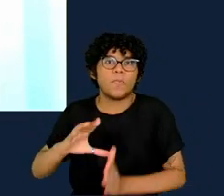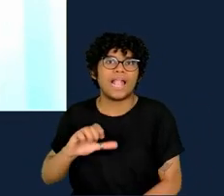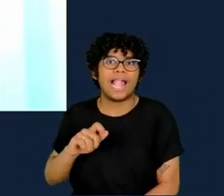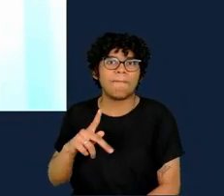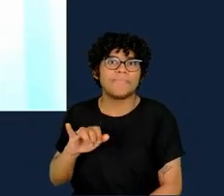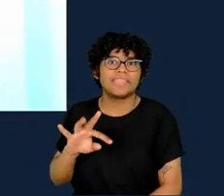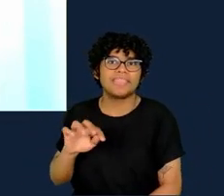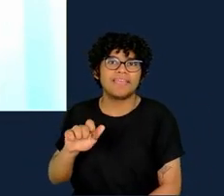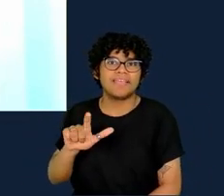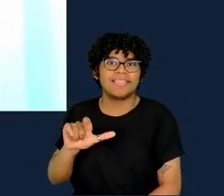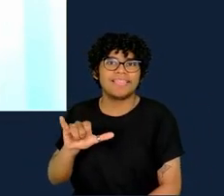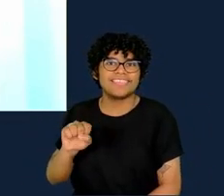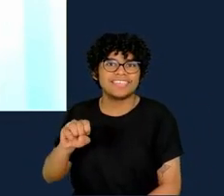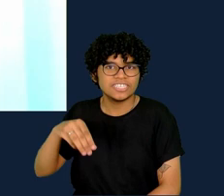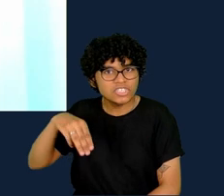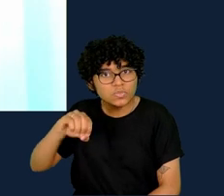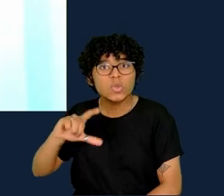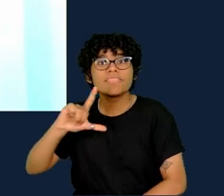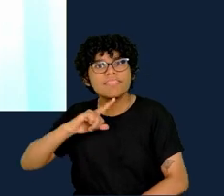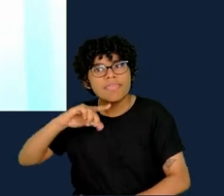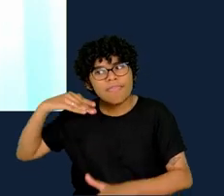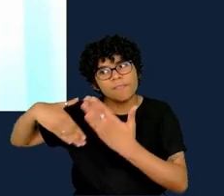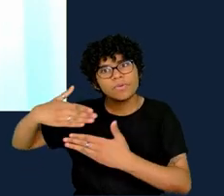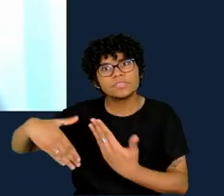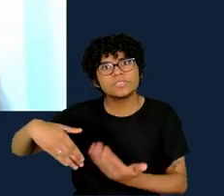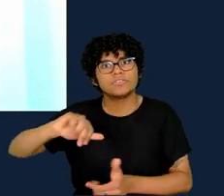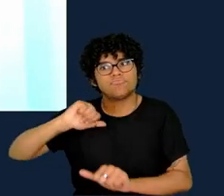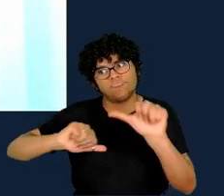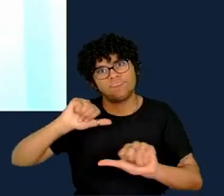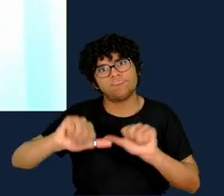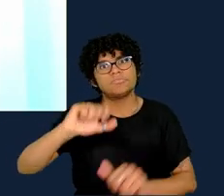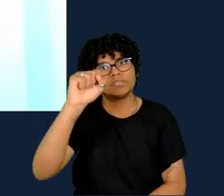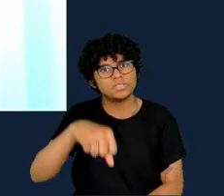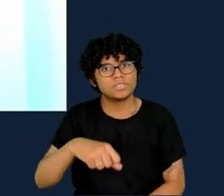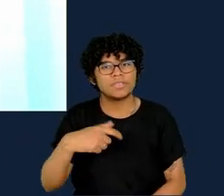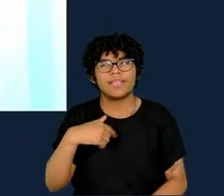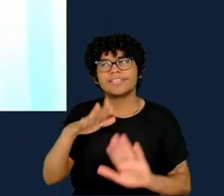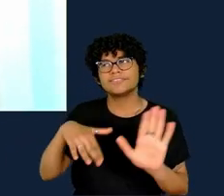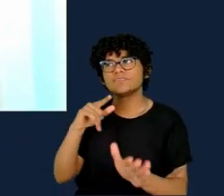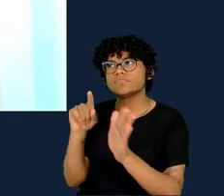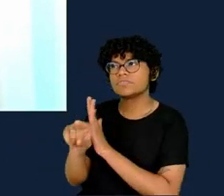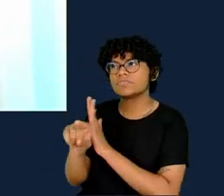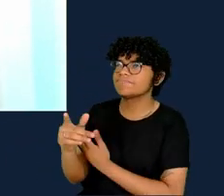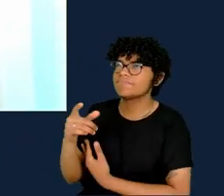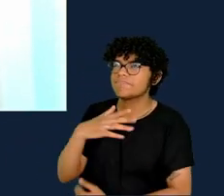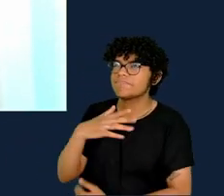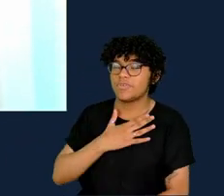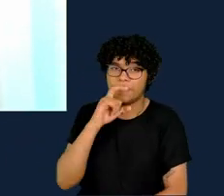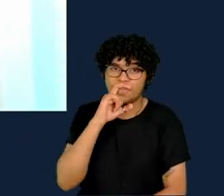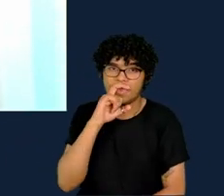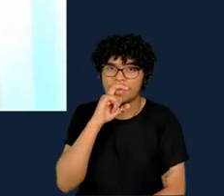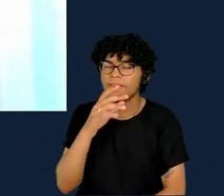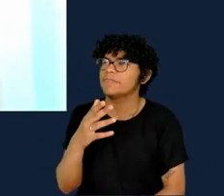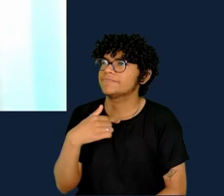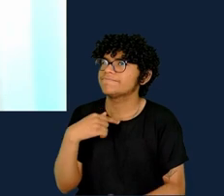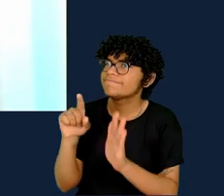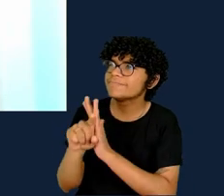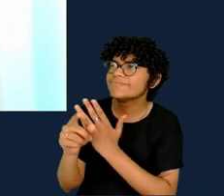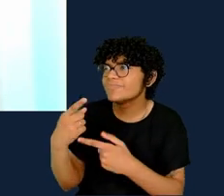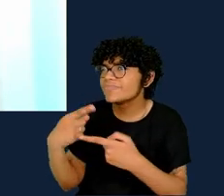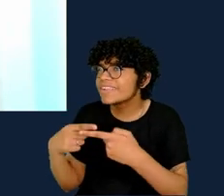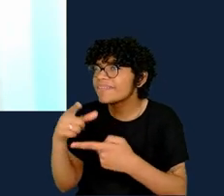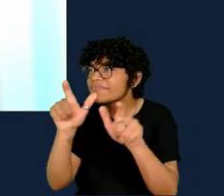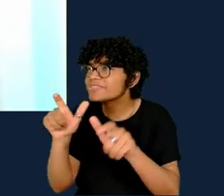transformações, né? Às vezes eu faço pergunta para o meu pai, por que que existem pessoas ruins, né? Por que que existem outras